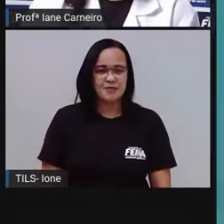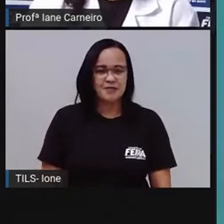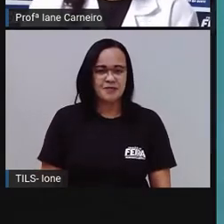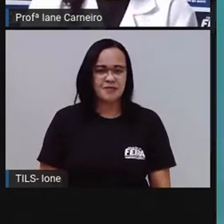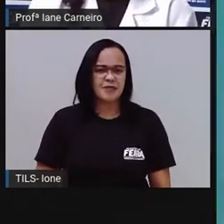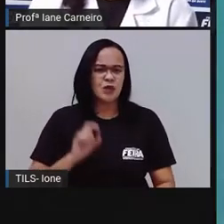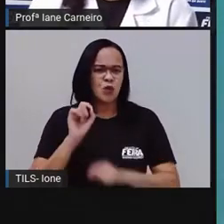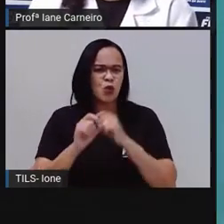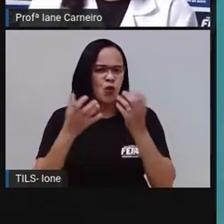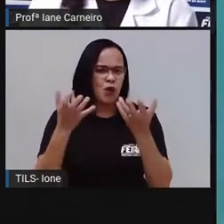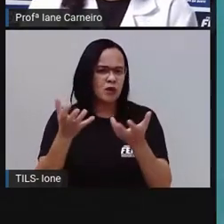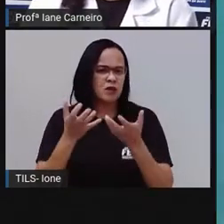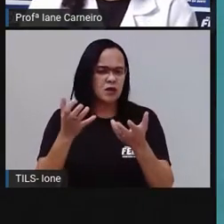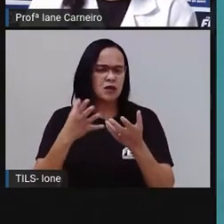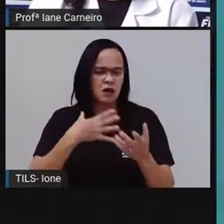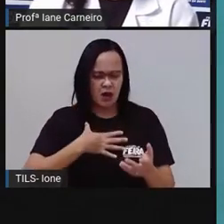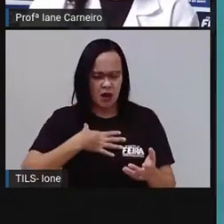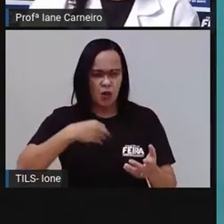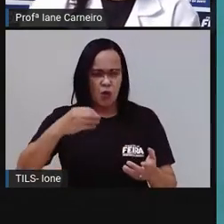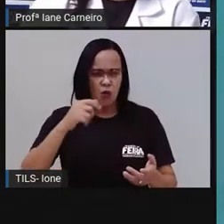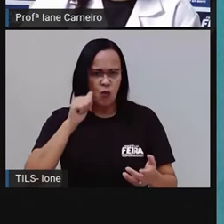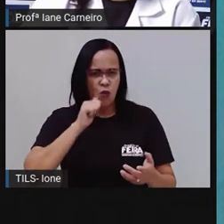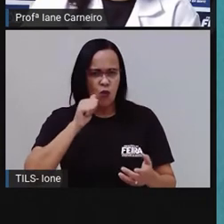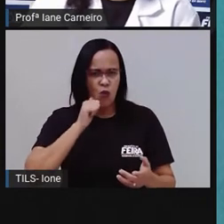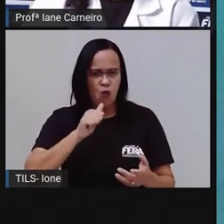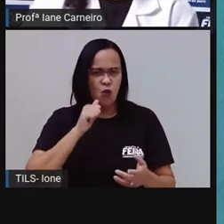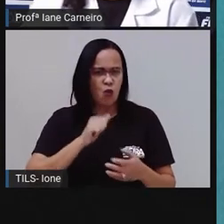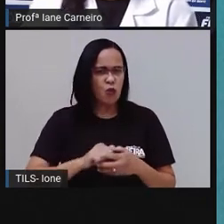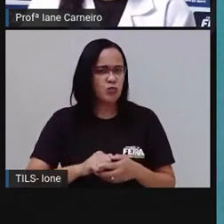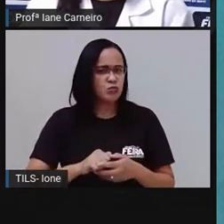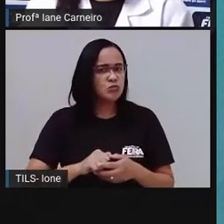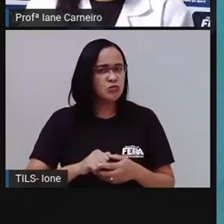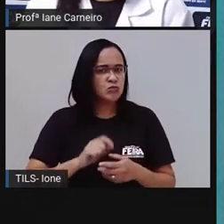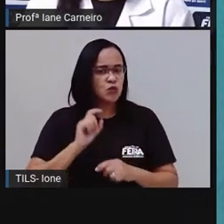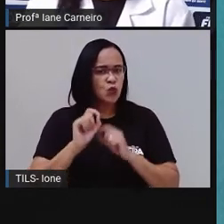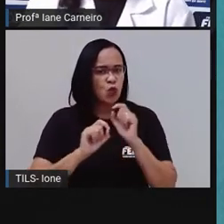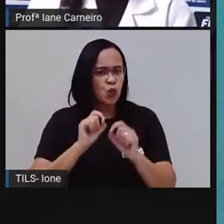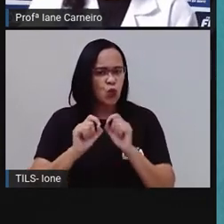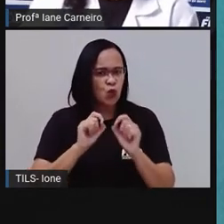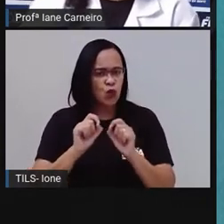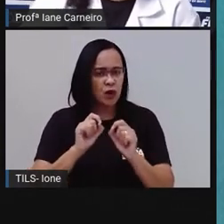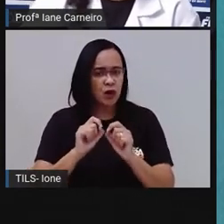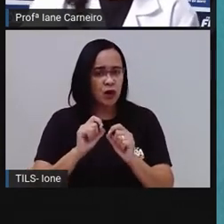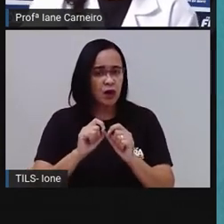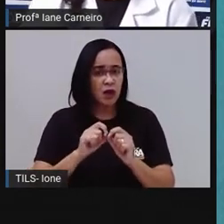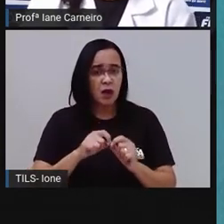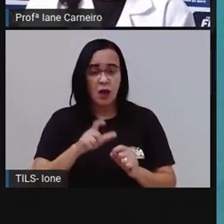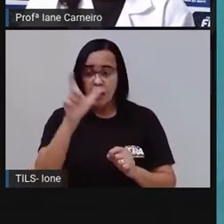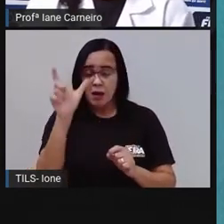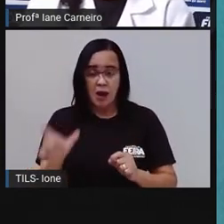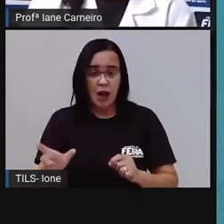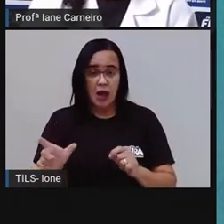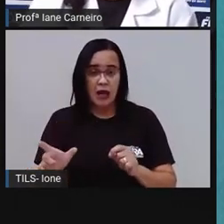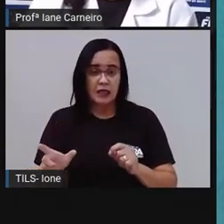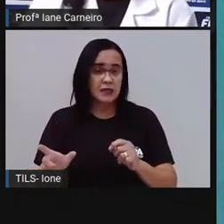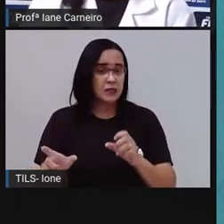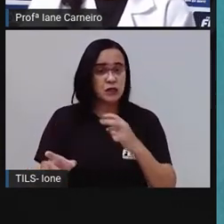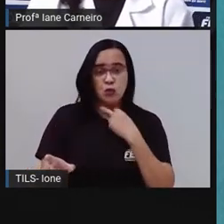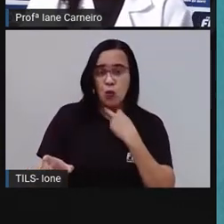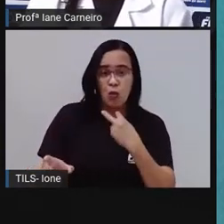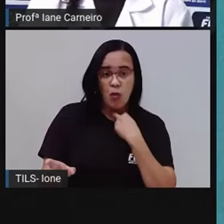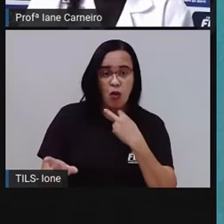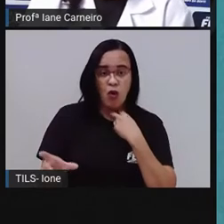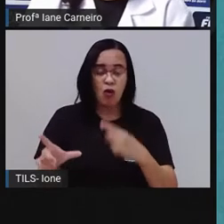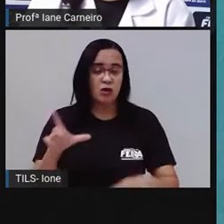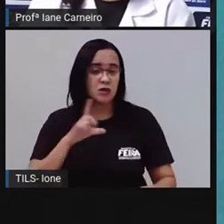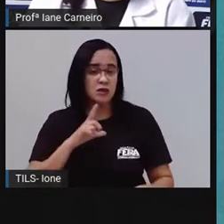Quero uma filha sereia, mas ela não pode ter. Que nome eu devo dar para minha filha